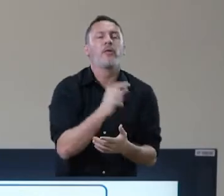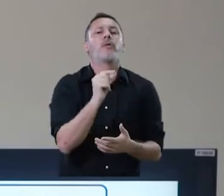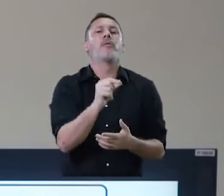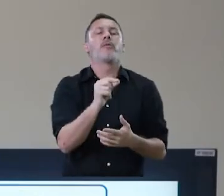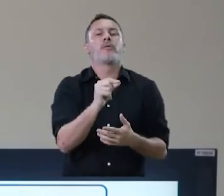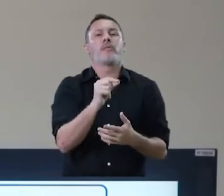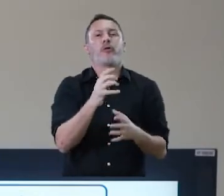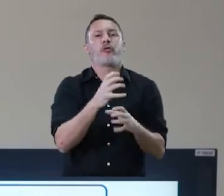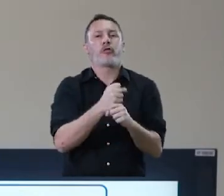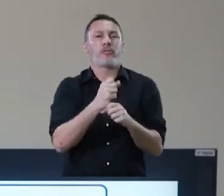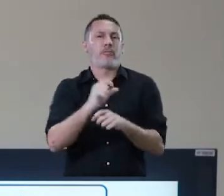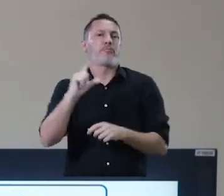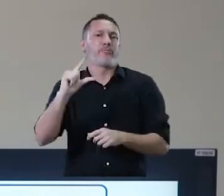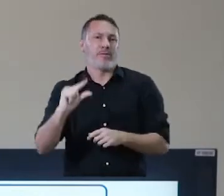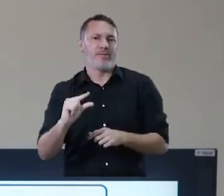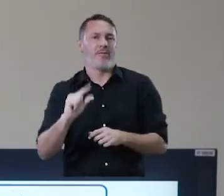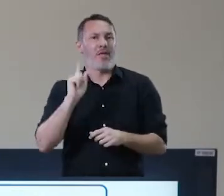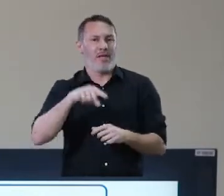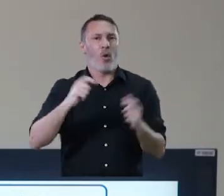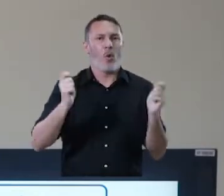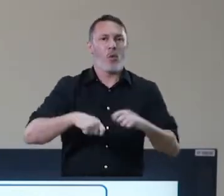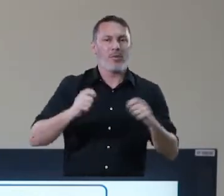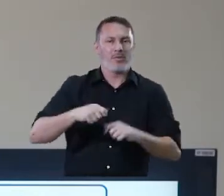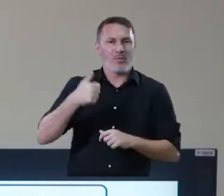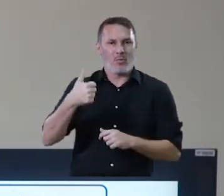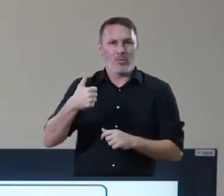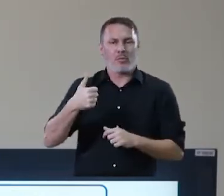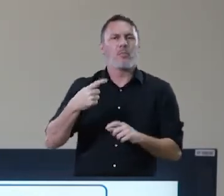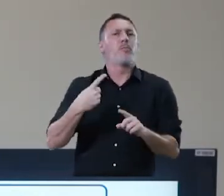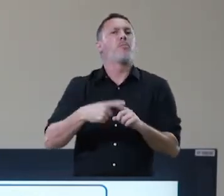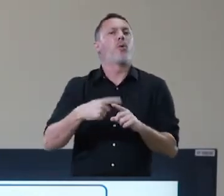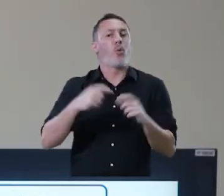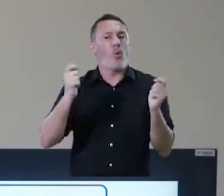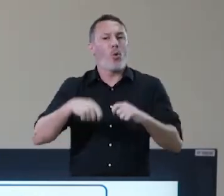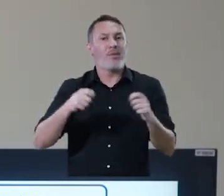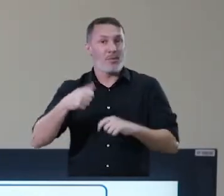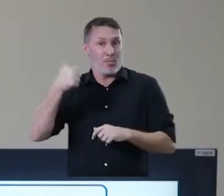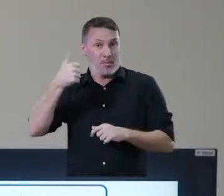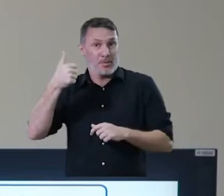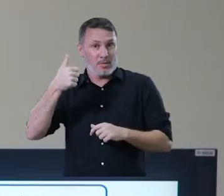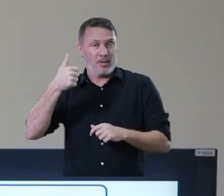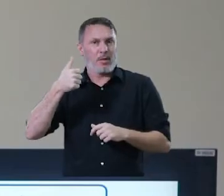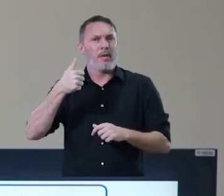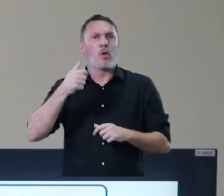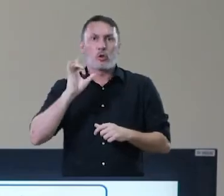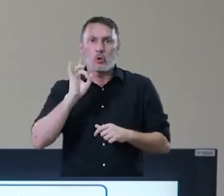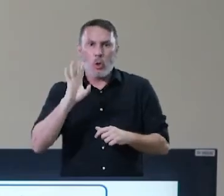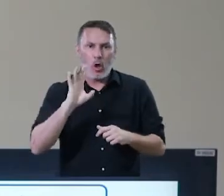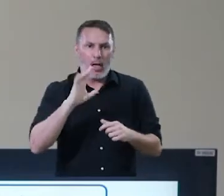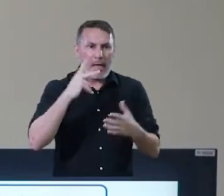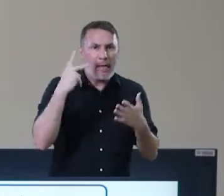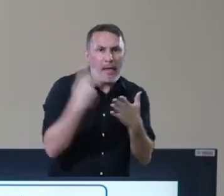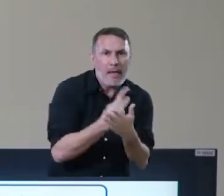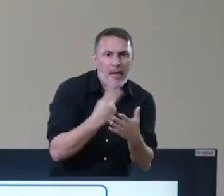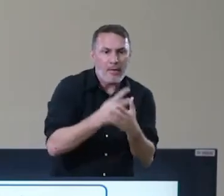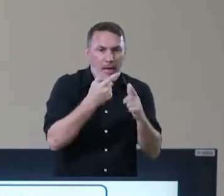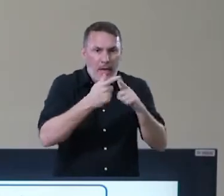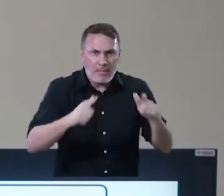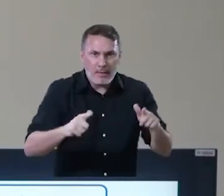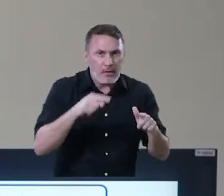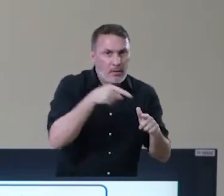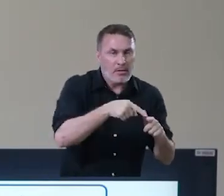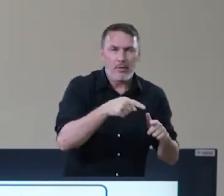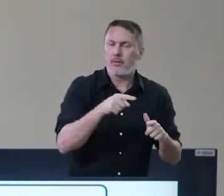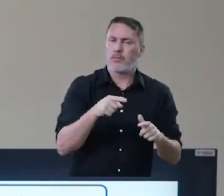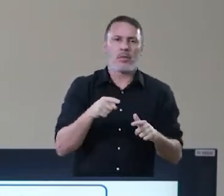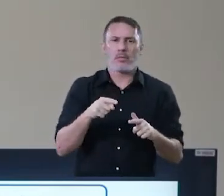né, a redução da nota da competência 1. Por quê? A competência 1, ela vai muito além de não errar a